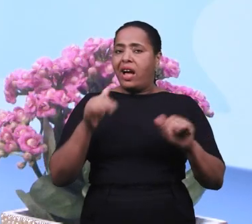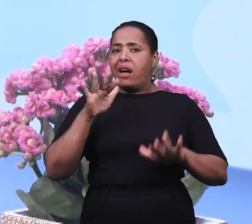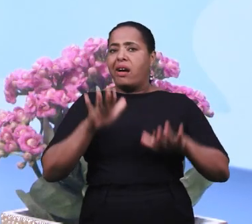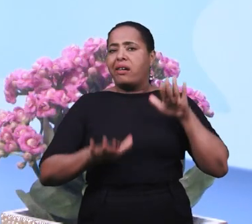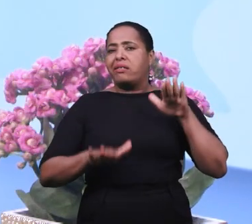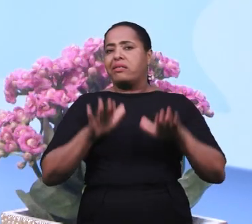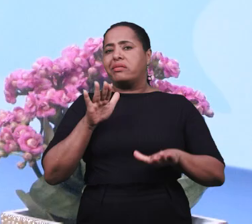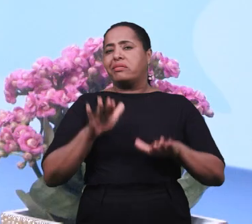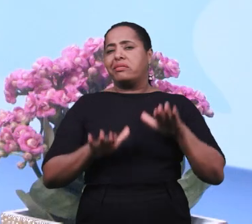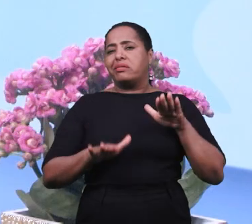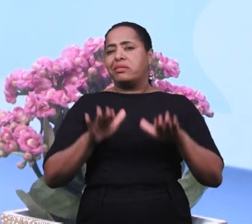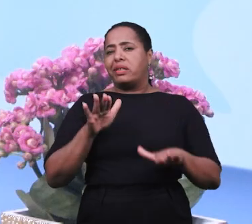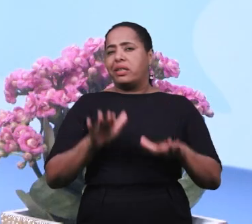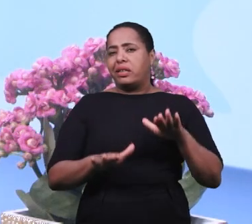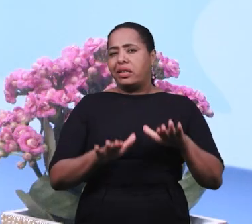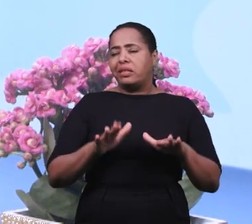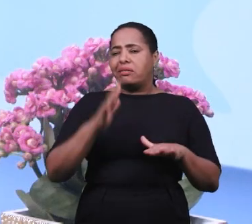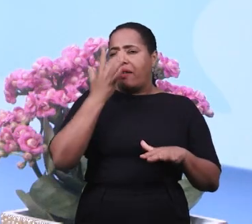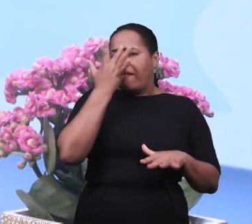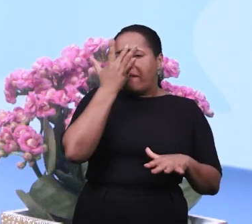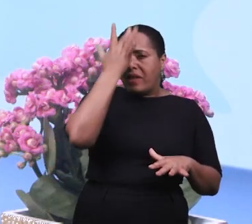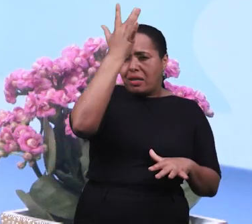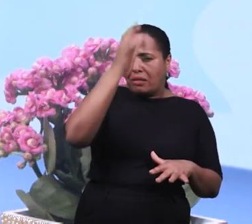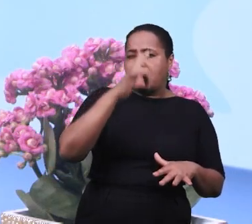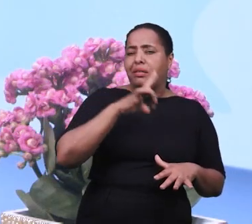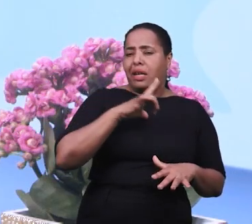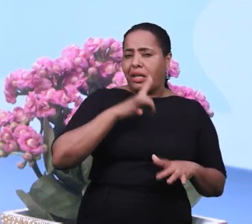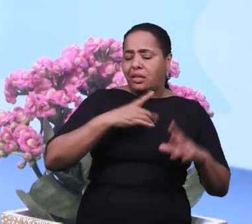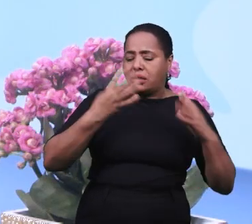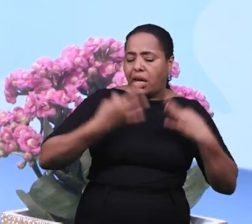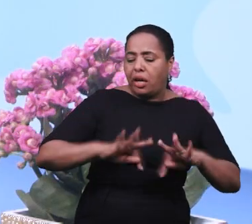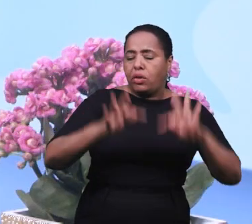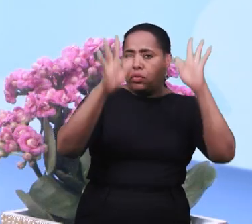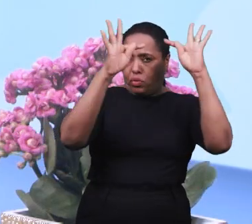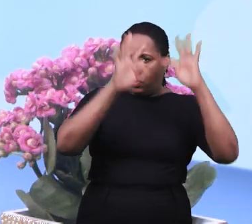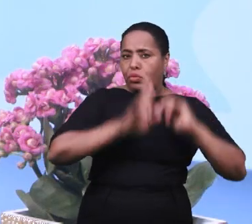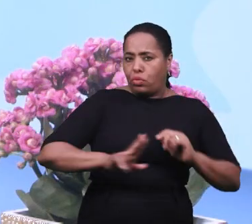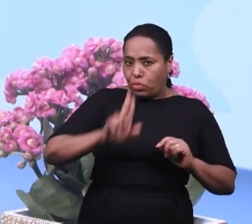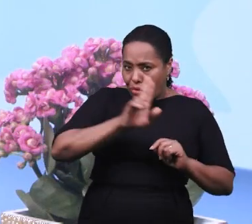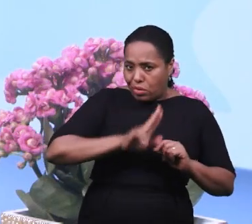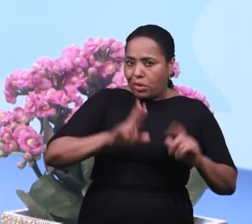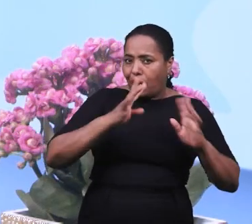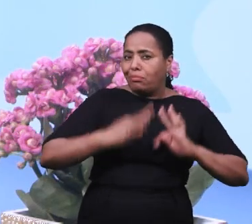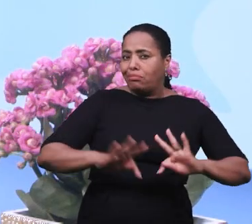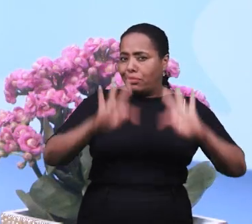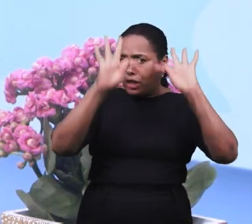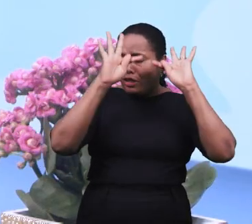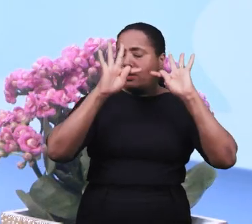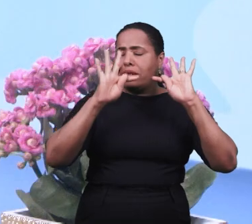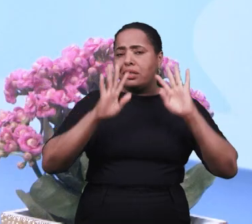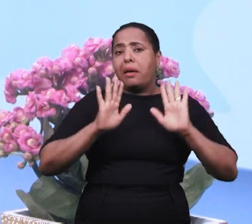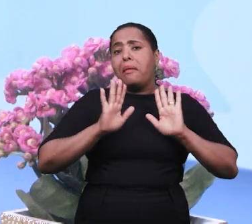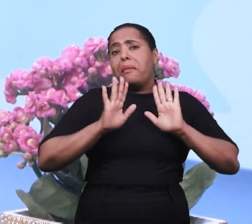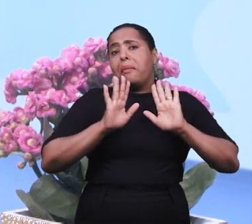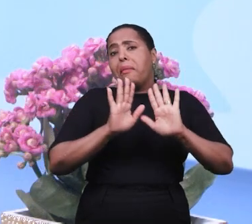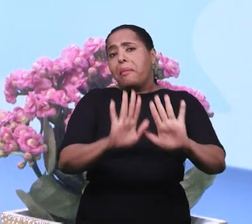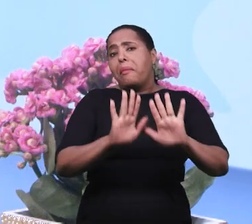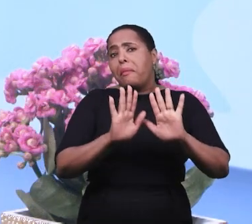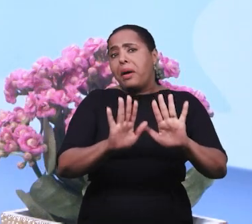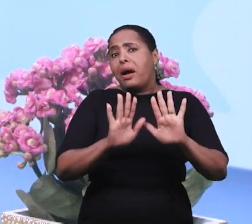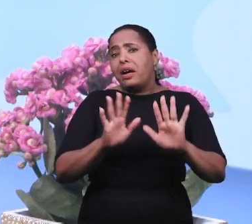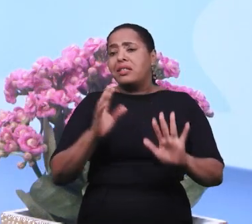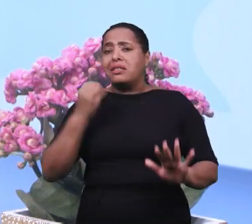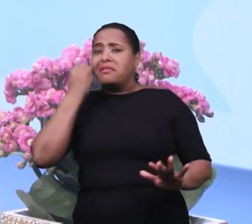muito... elas têm mais facilidade com as questões tecnológicas, até pela idade, pela geração, mas elas não têm